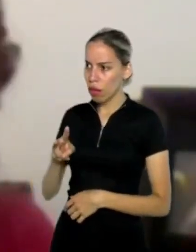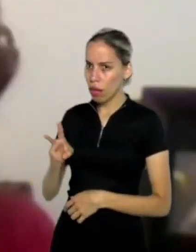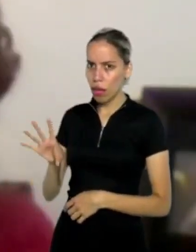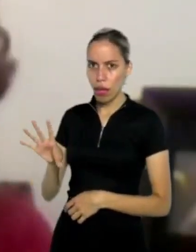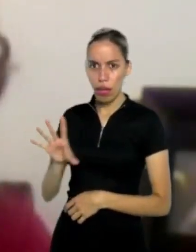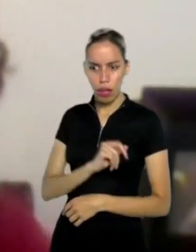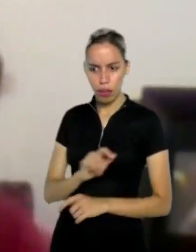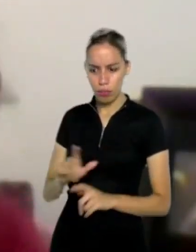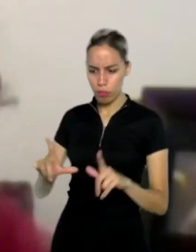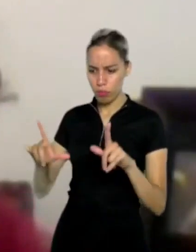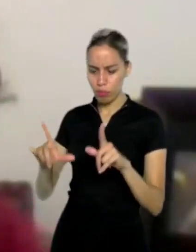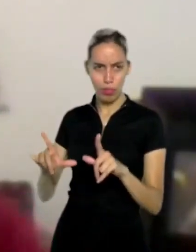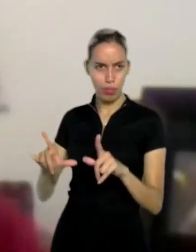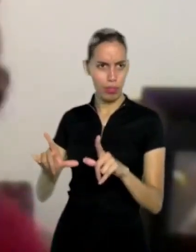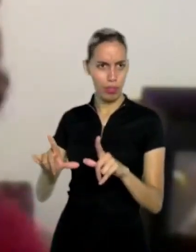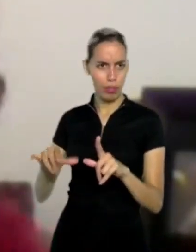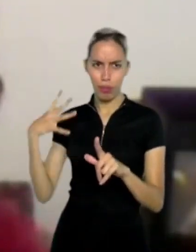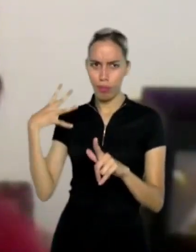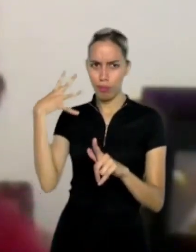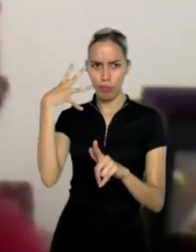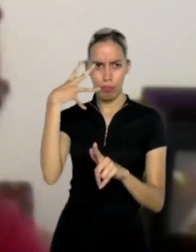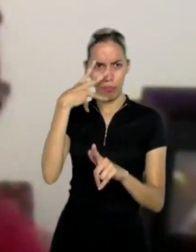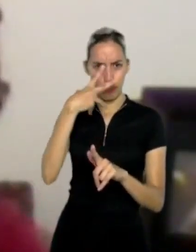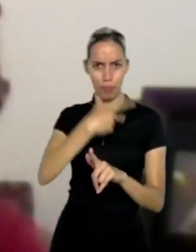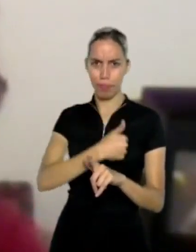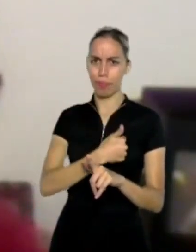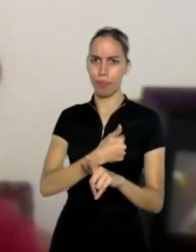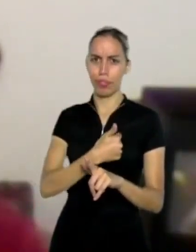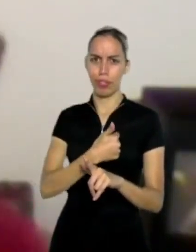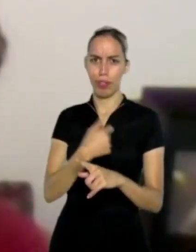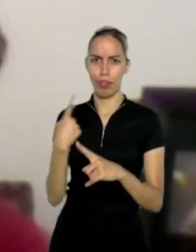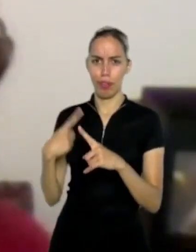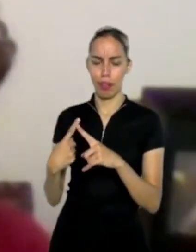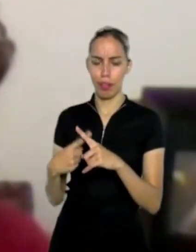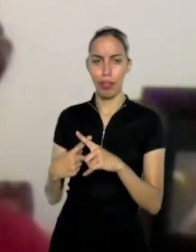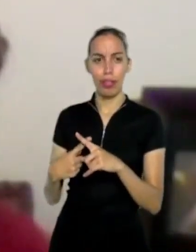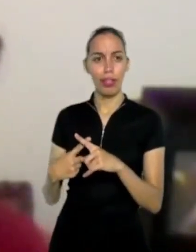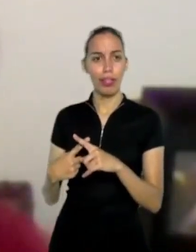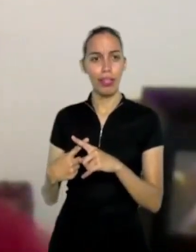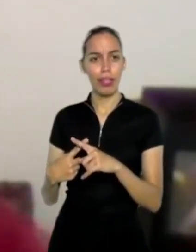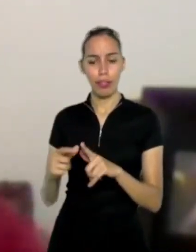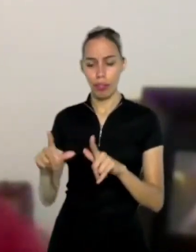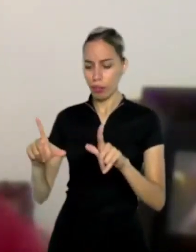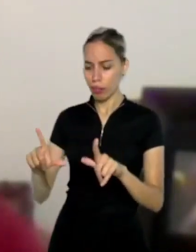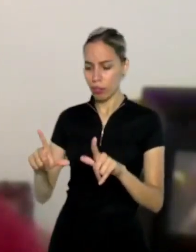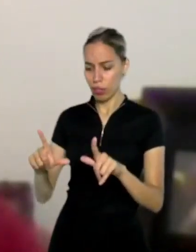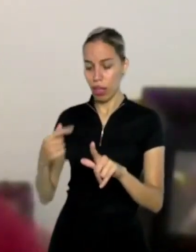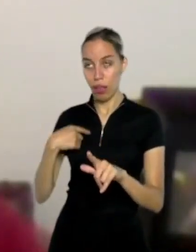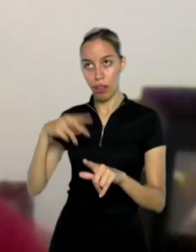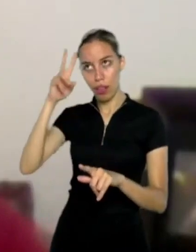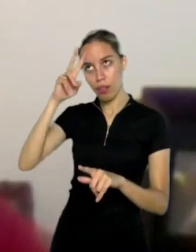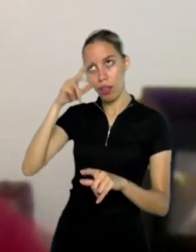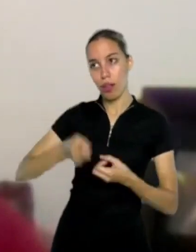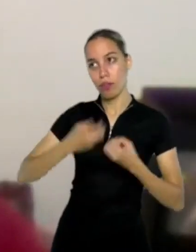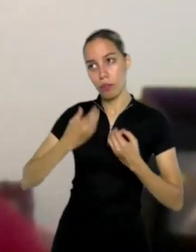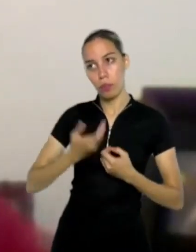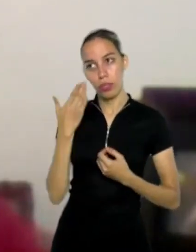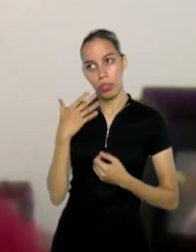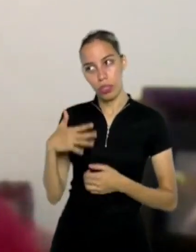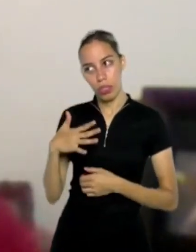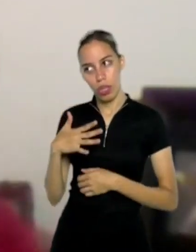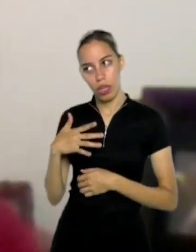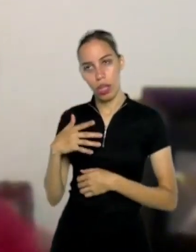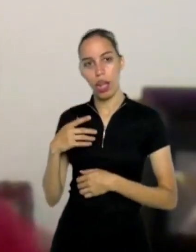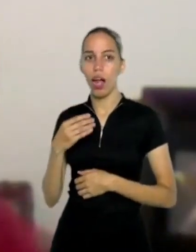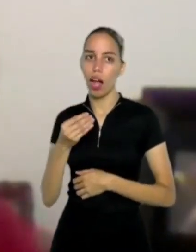livro da Adriana é maravilhoso. E pelo formato. Aí eu lembrei dos meus poemas infantis e falei assim, "Ó, gente, quem sabe a